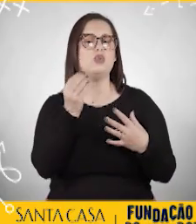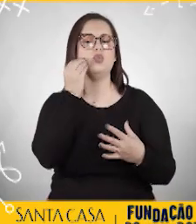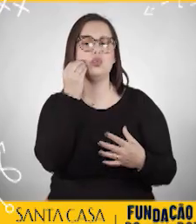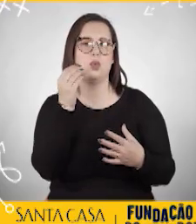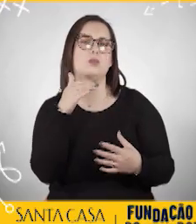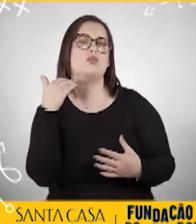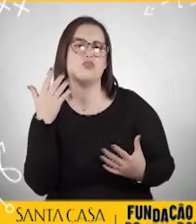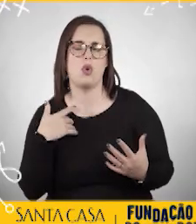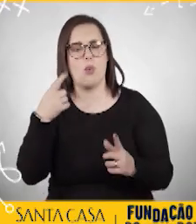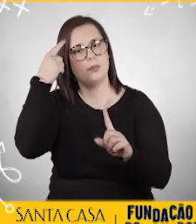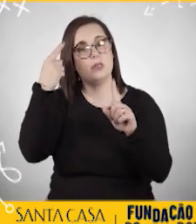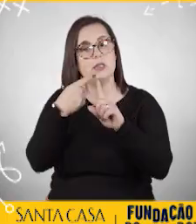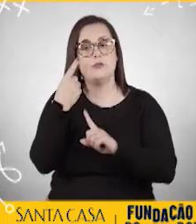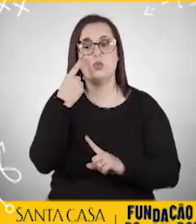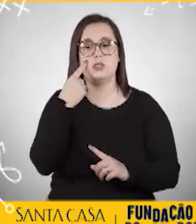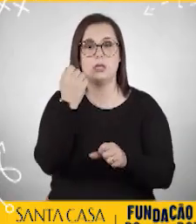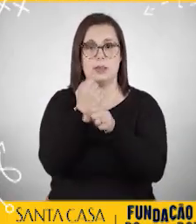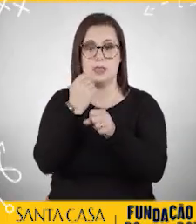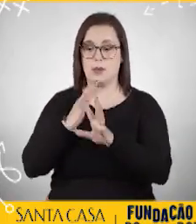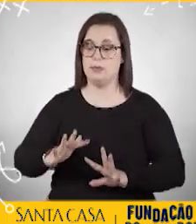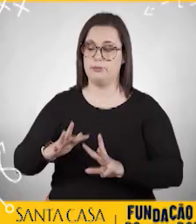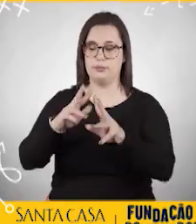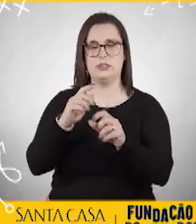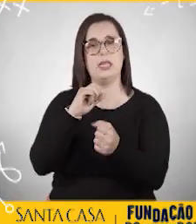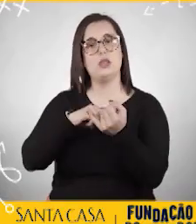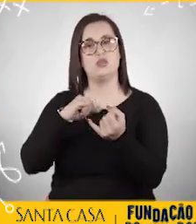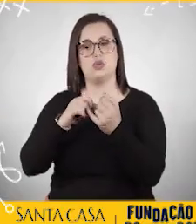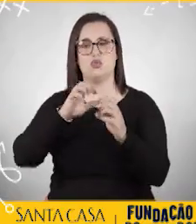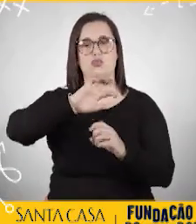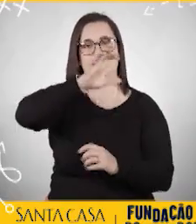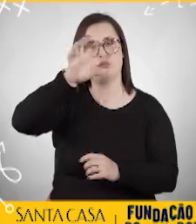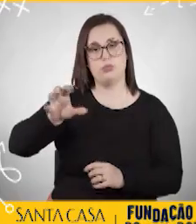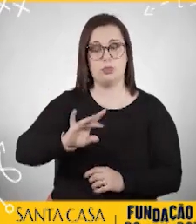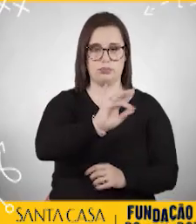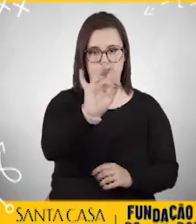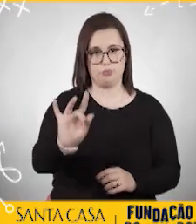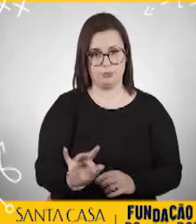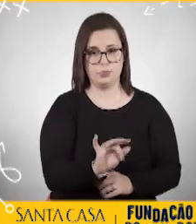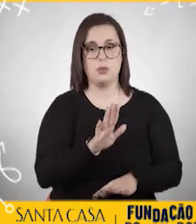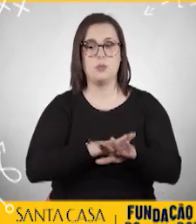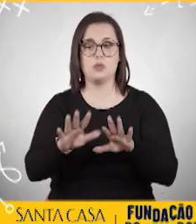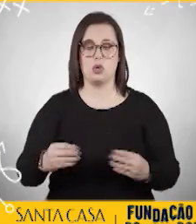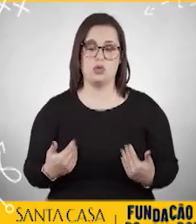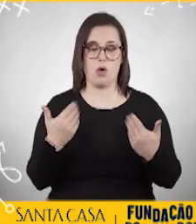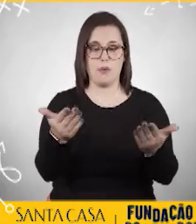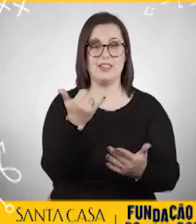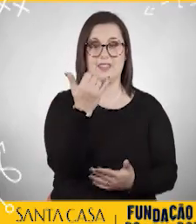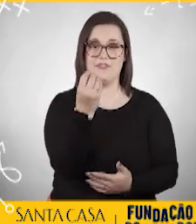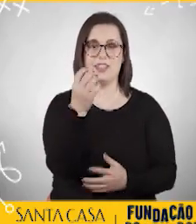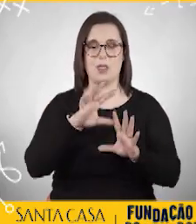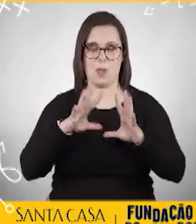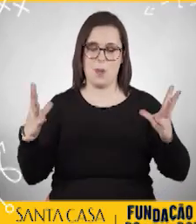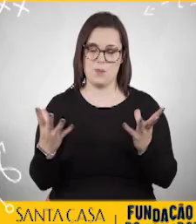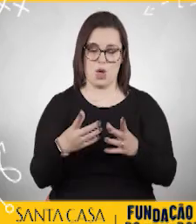Talento surgiu com o propósito de reconhecer o trabalho desenvolvido pelas associações distritais e regionais através da oferta de